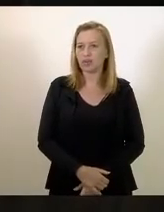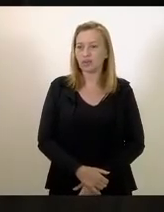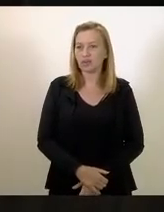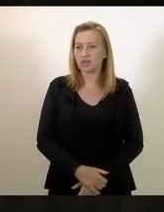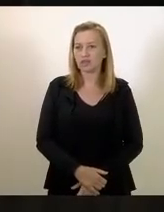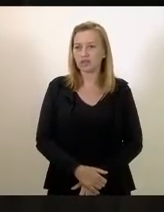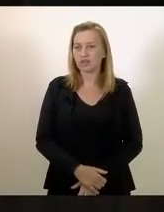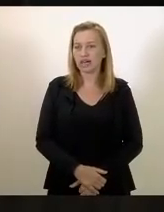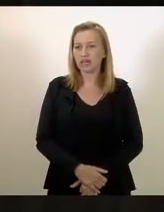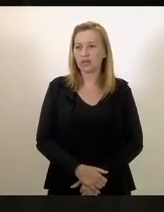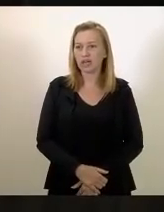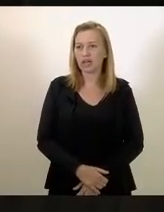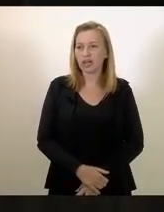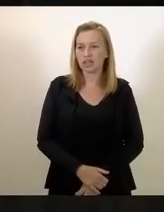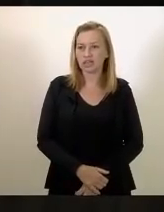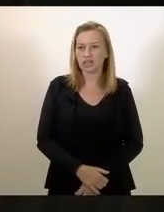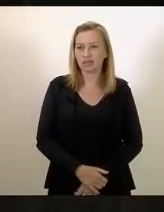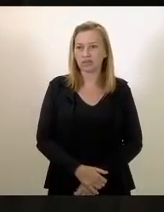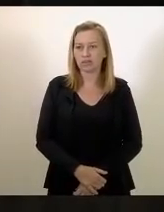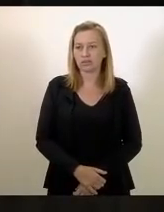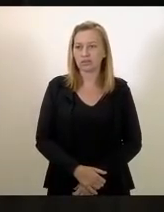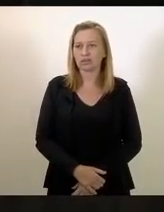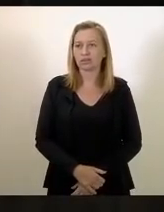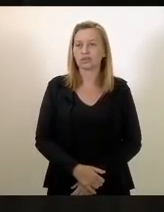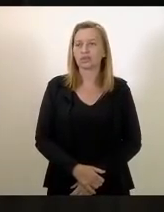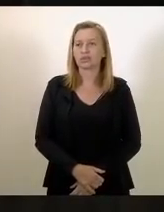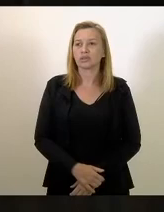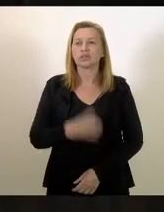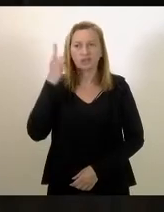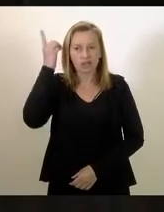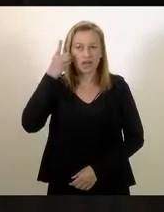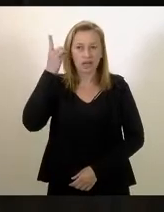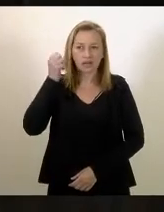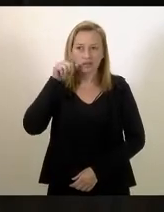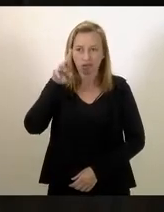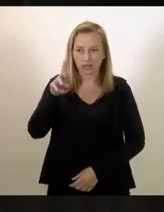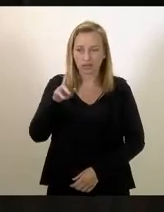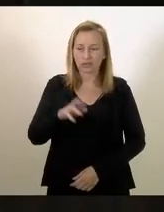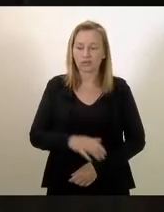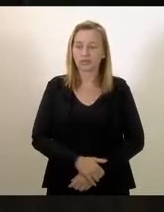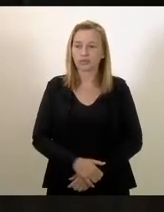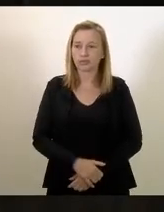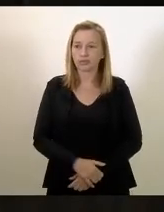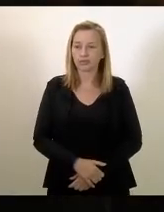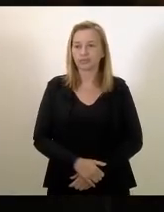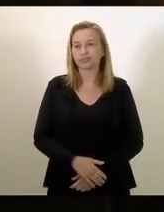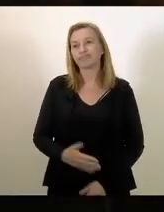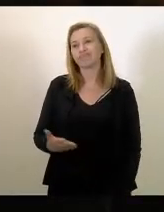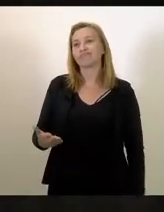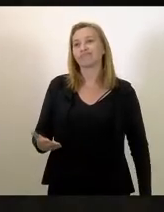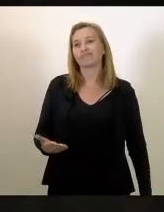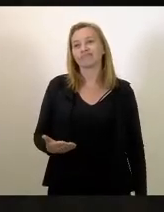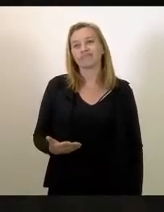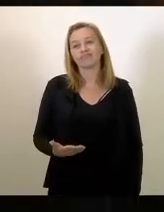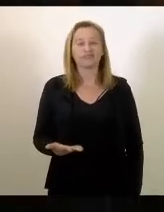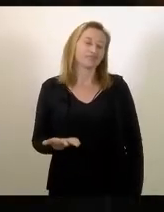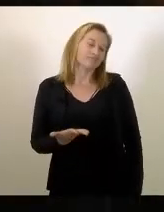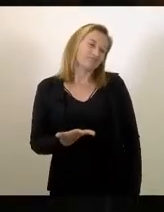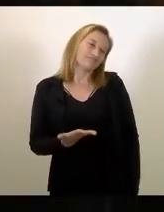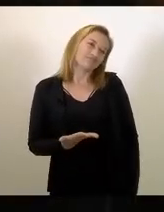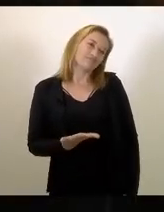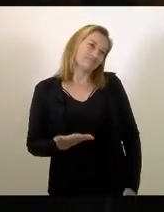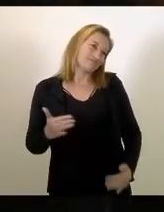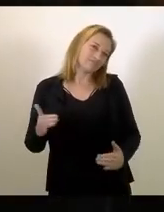seu tempo vai passar a contar a partir de agora meu nobre e decano querido é contigo nobre